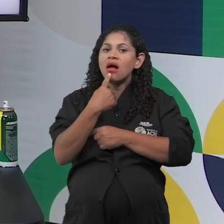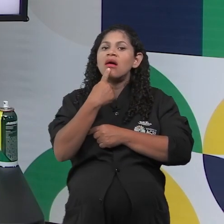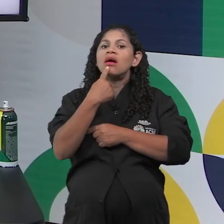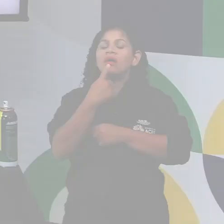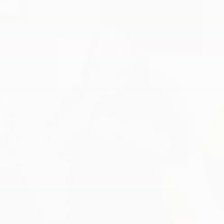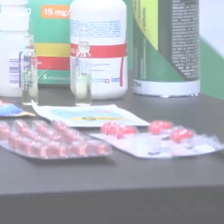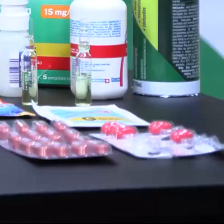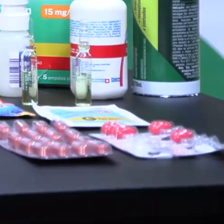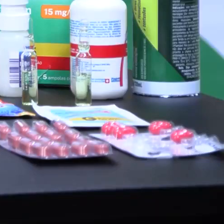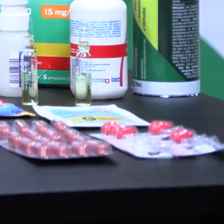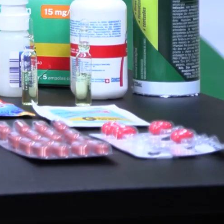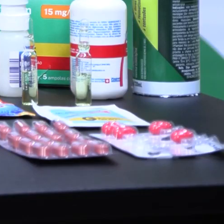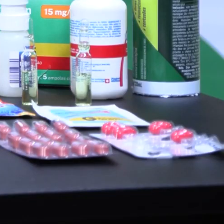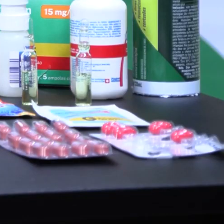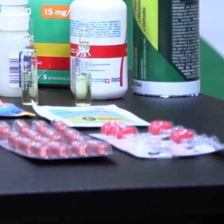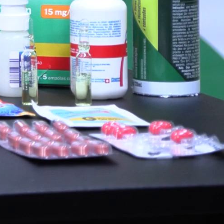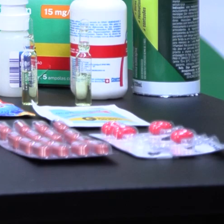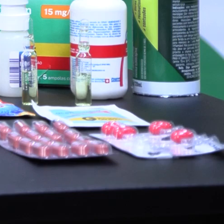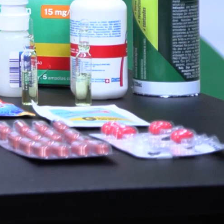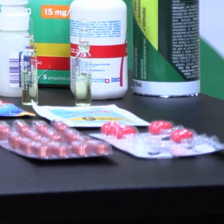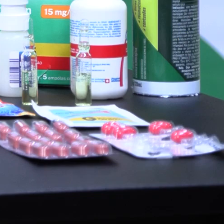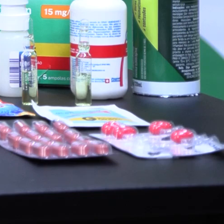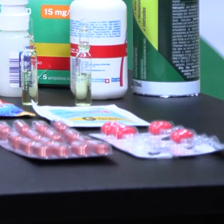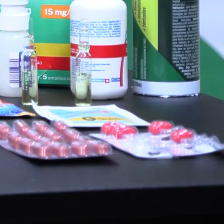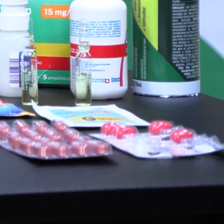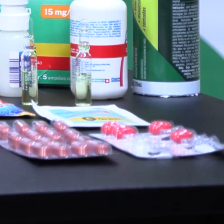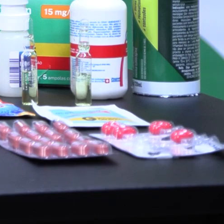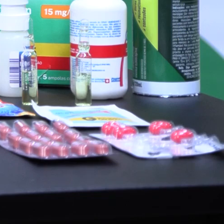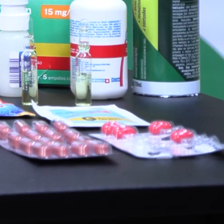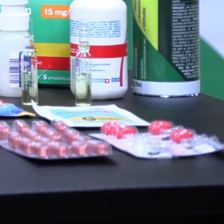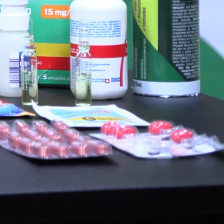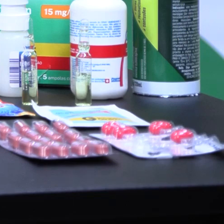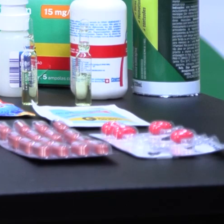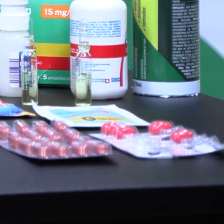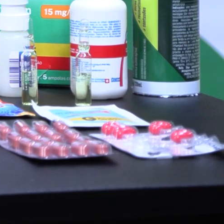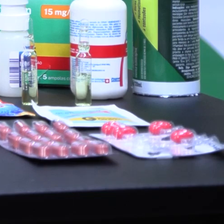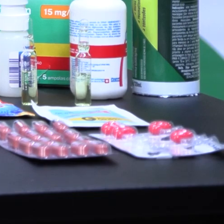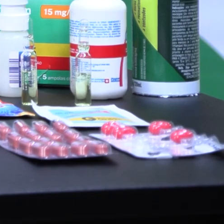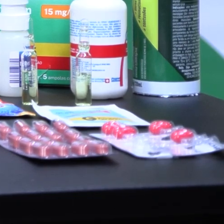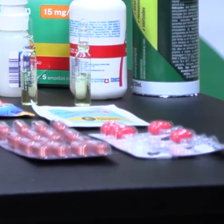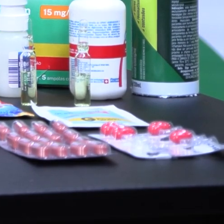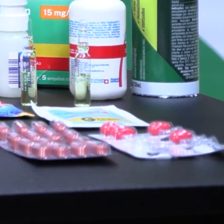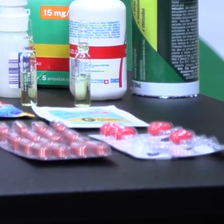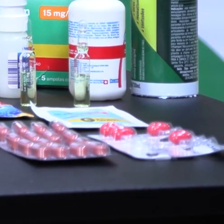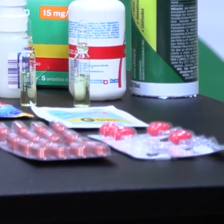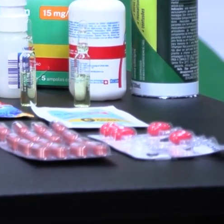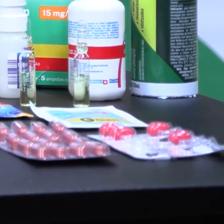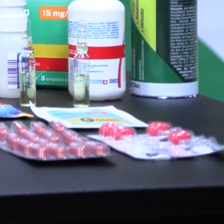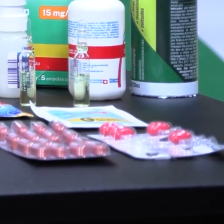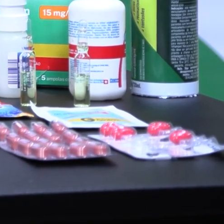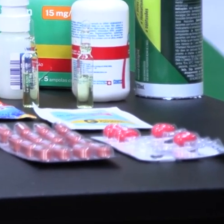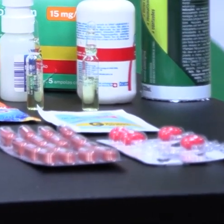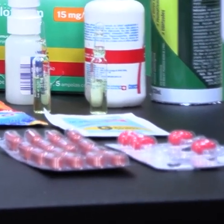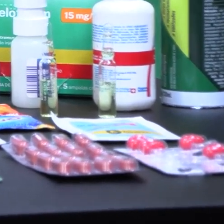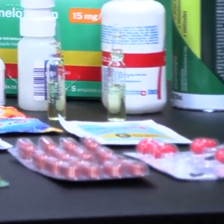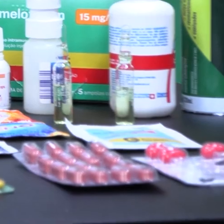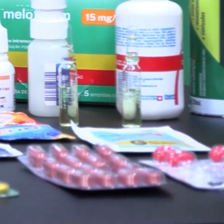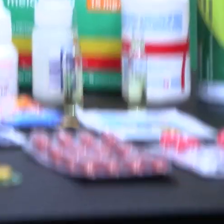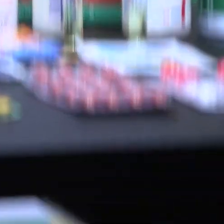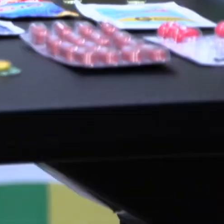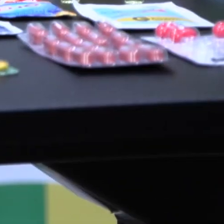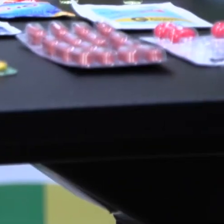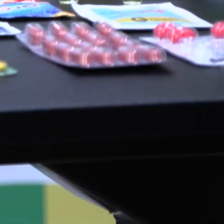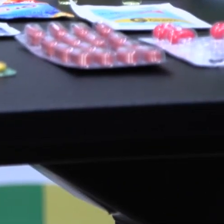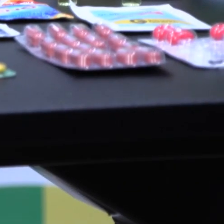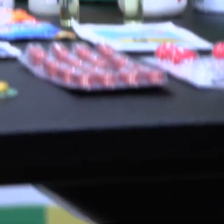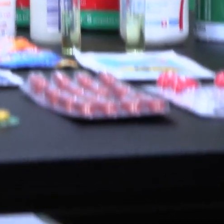já fala, é um medicamento que a gente vai colocar embaixo da língua. E esses medicamentos, gente, ele vai ter uma absorção muito mais rápida, né?